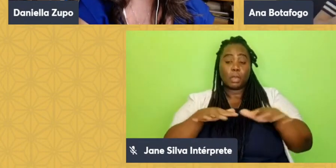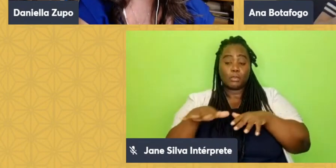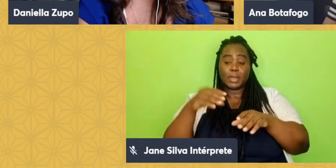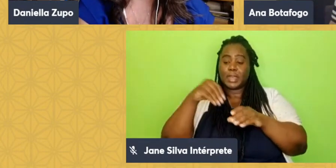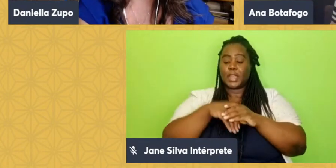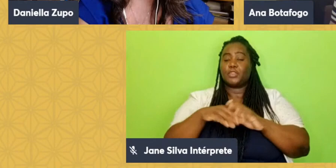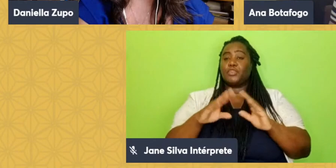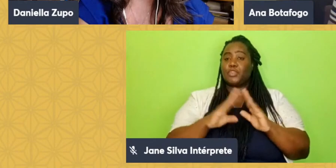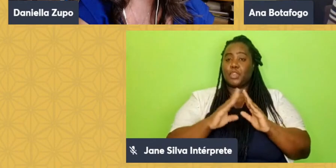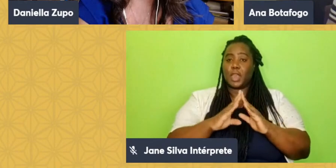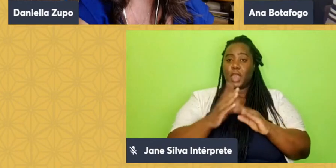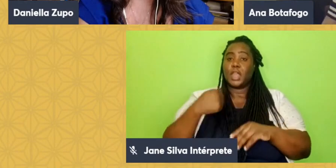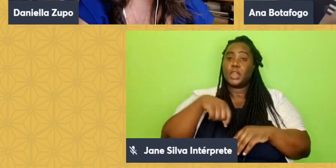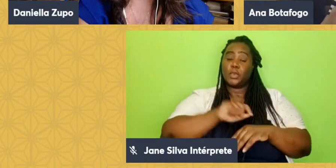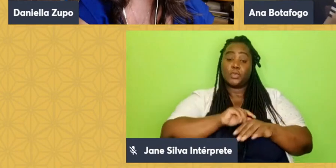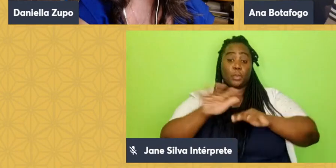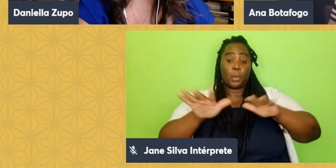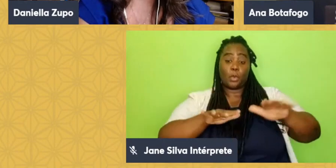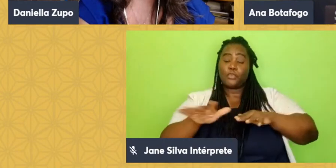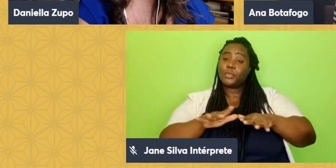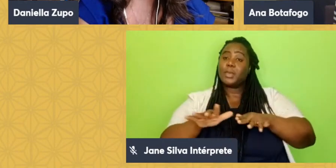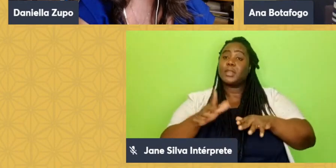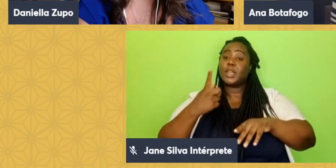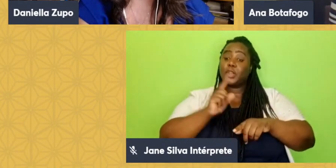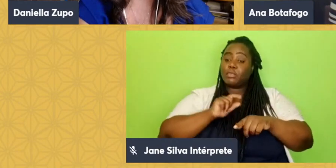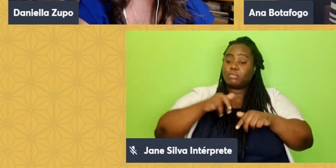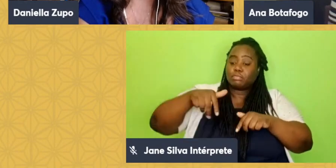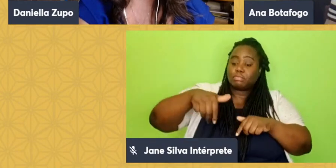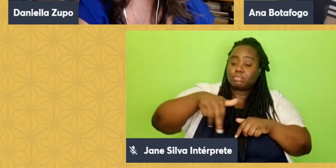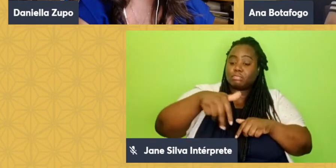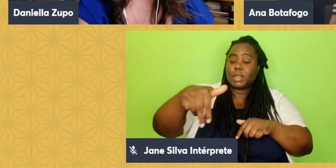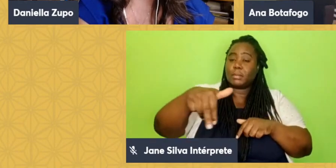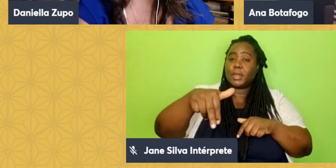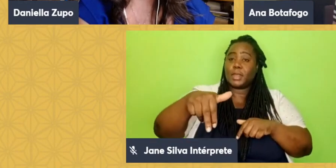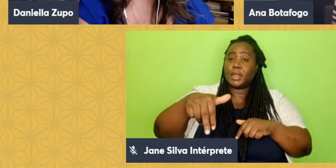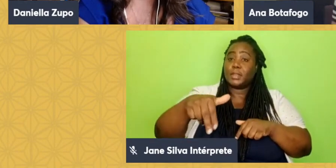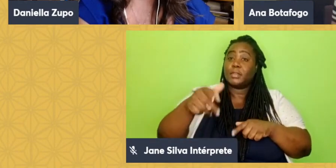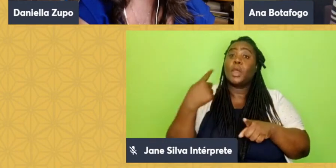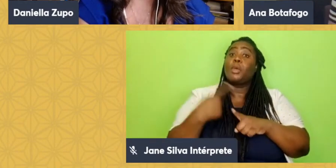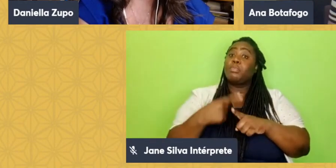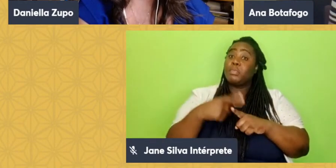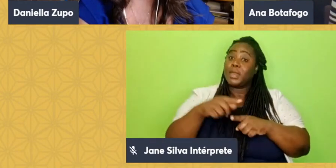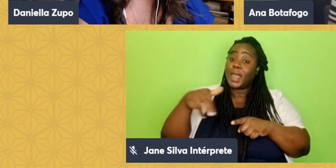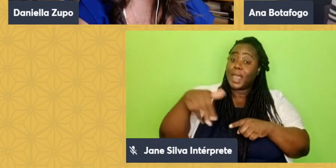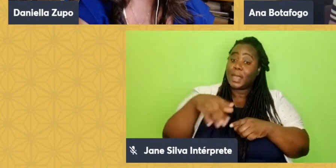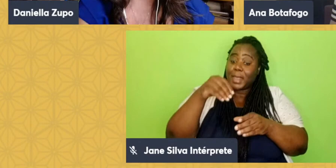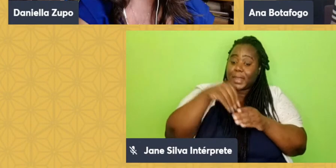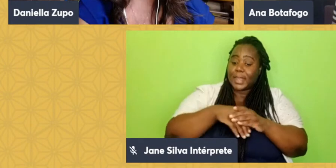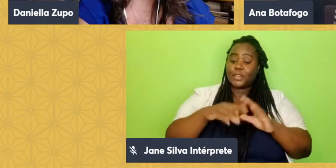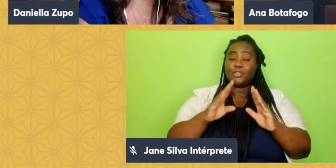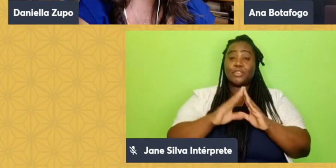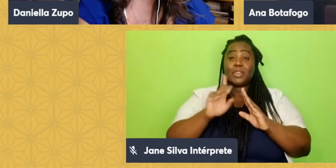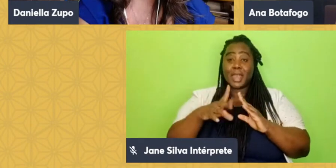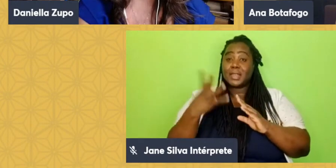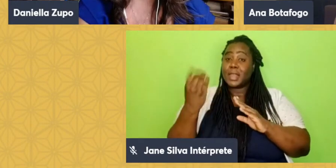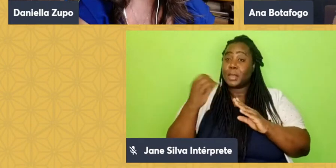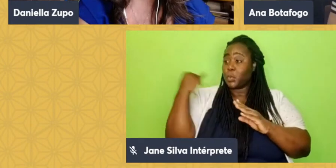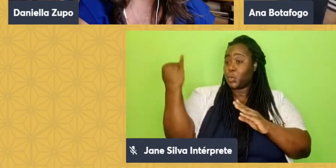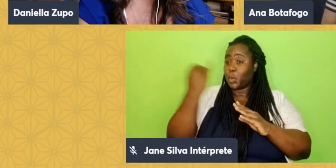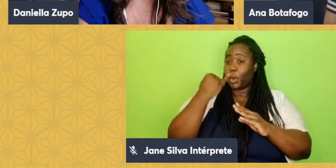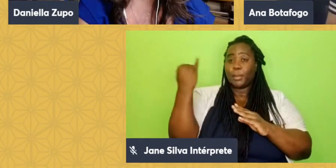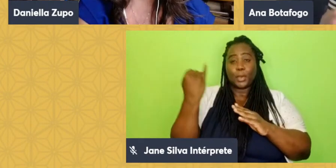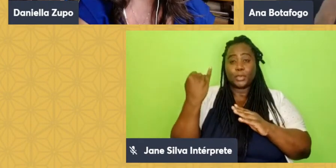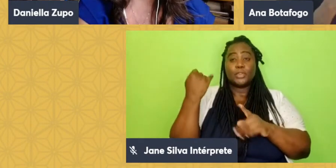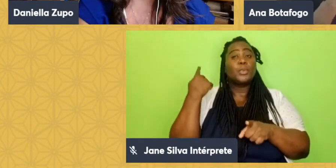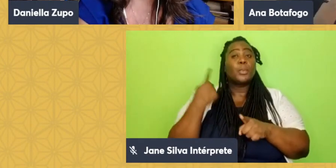dentro de casa que a gente se movimentasse que a gente caminhasse que caminhasse dentro de casa era muito importante